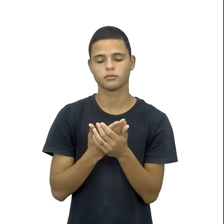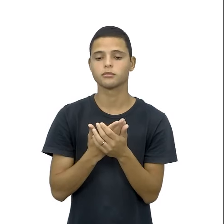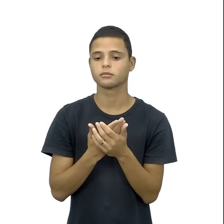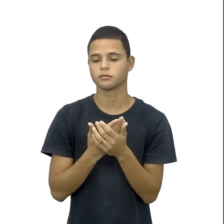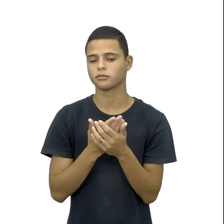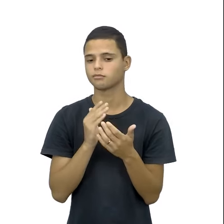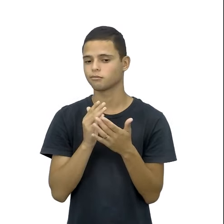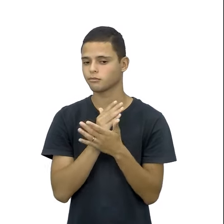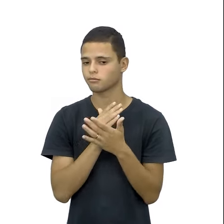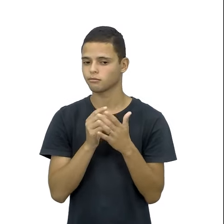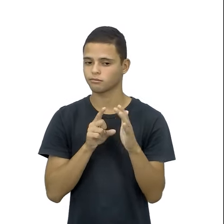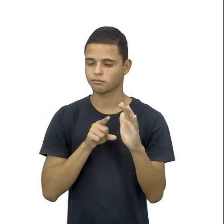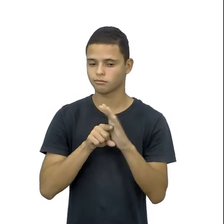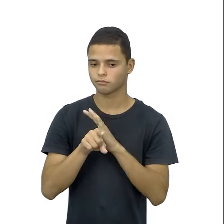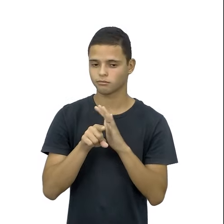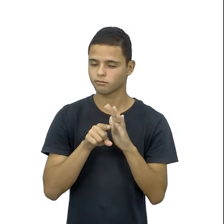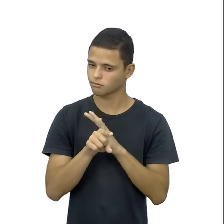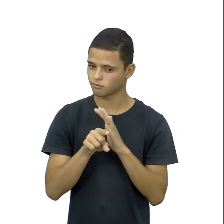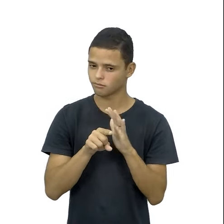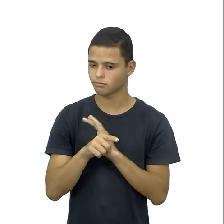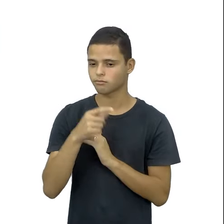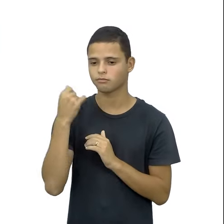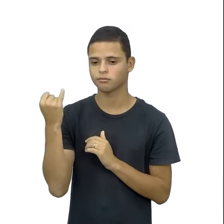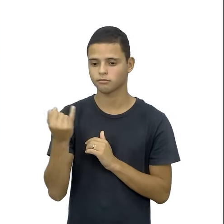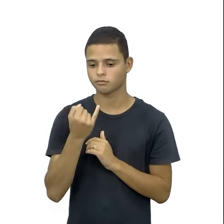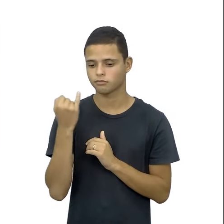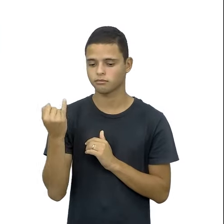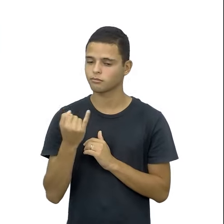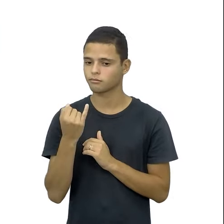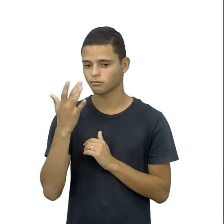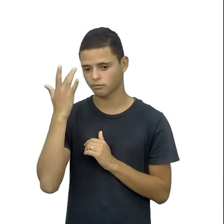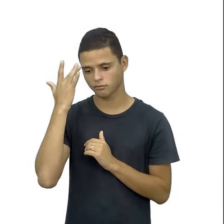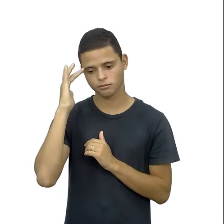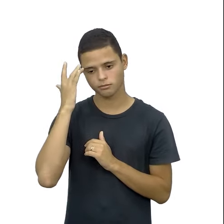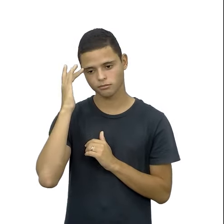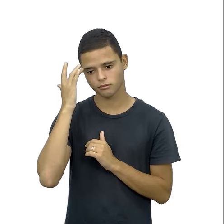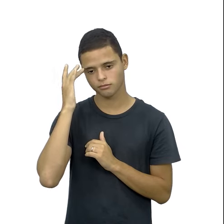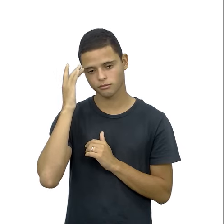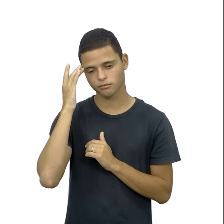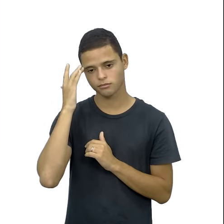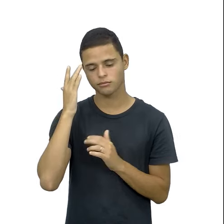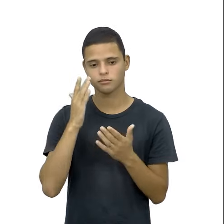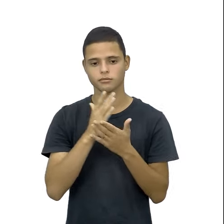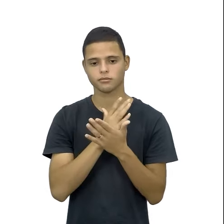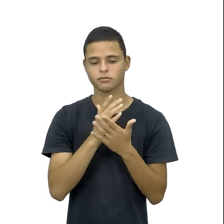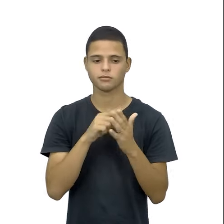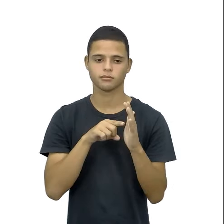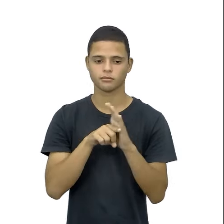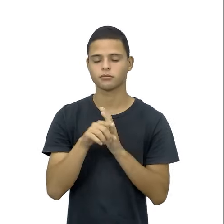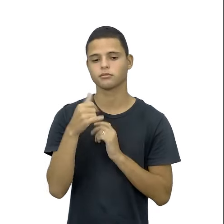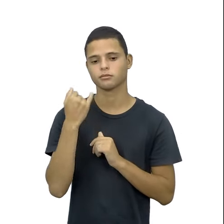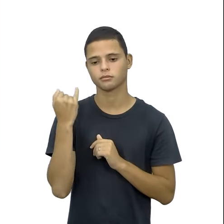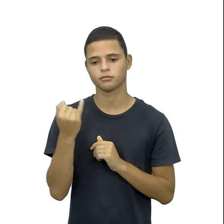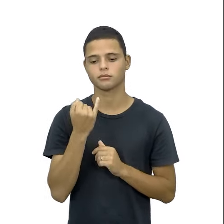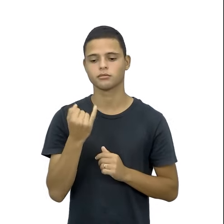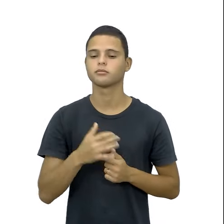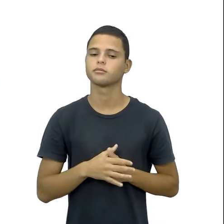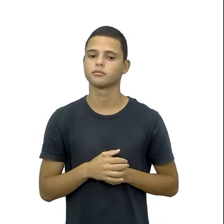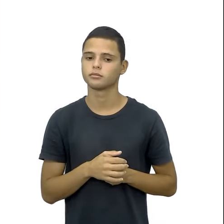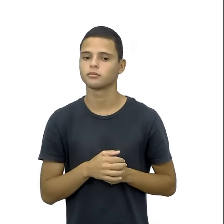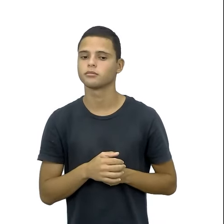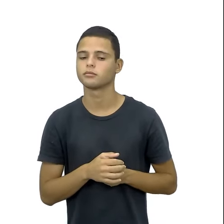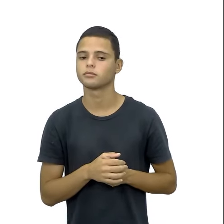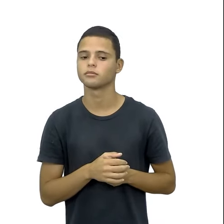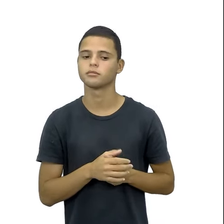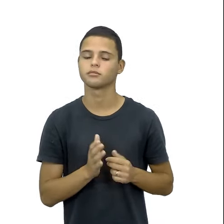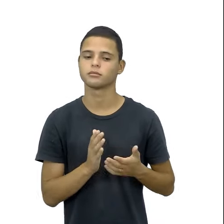Alguns questionamentos são importantes, eu acho que as perguntas, elas nos movem. Foram reservados